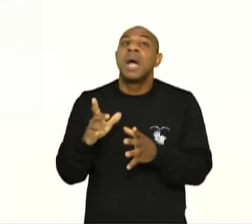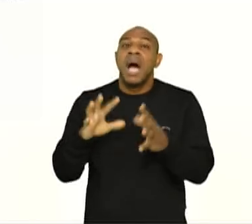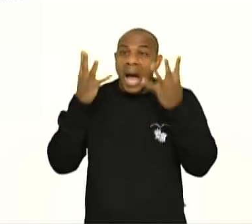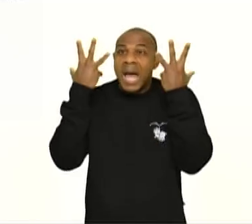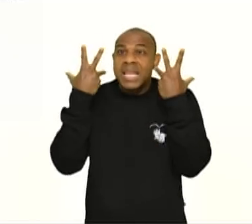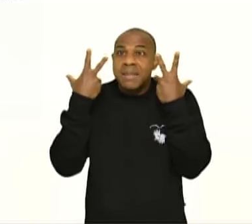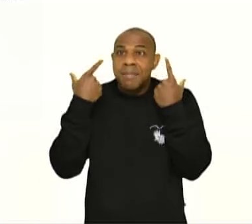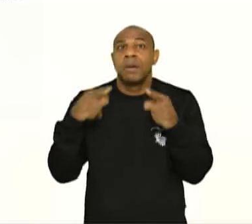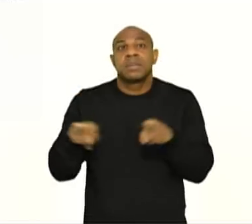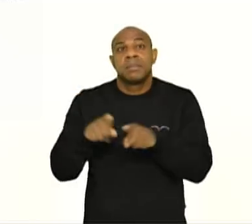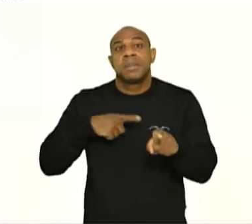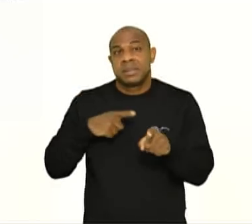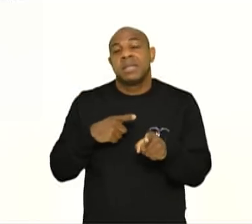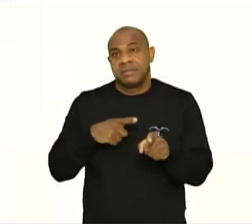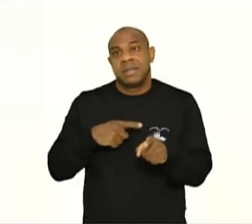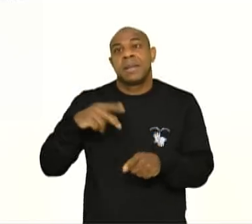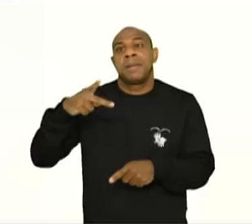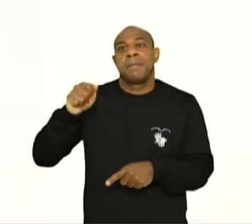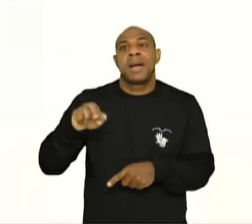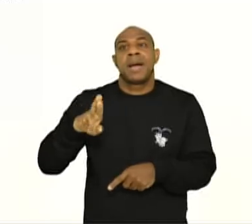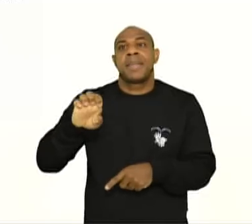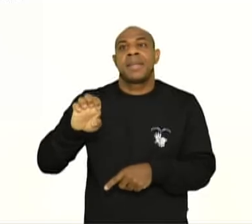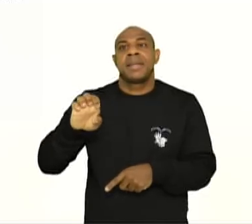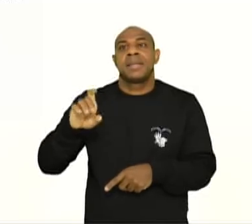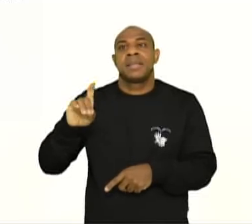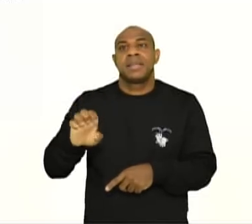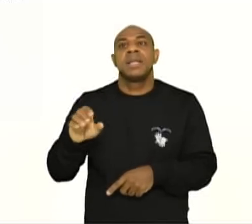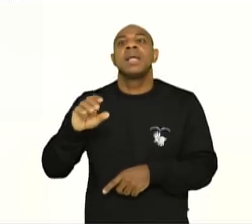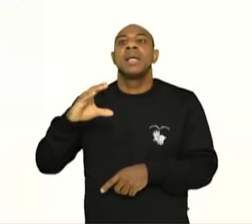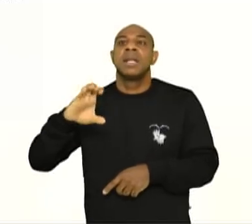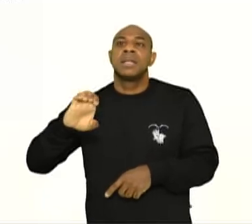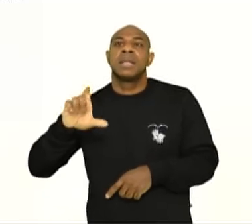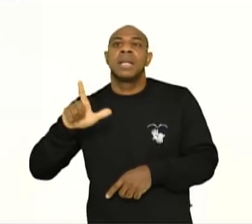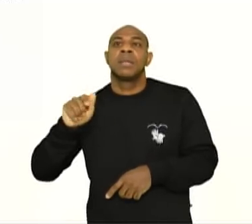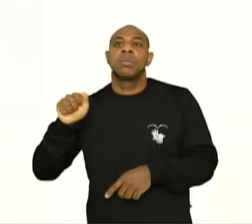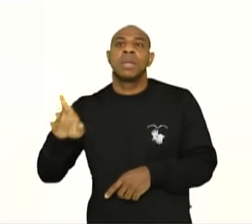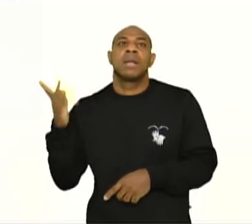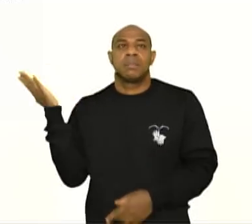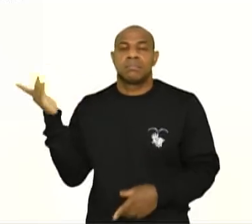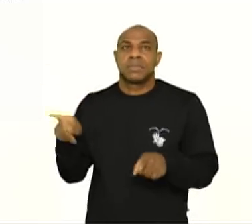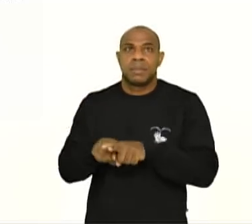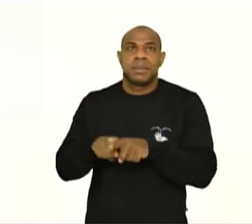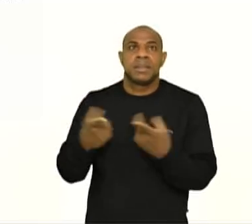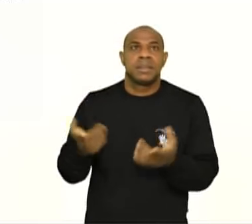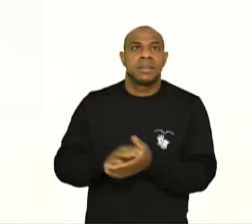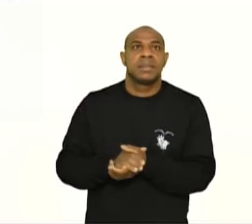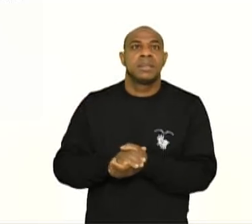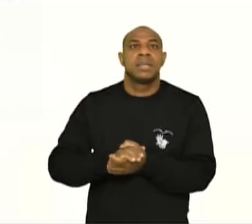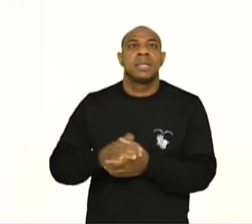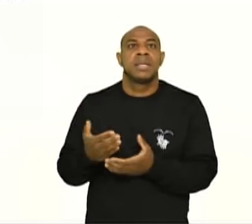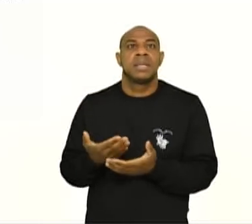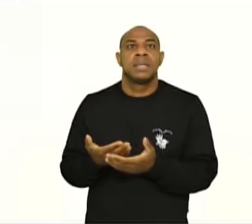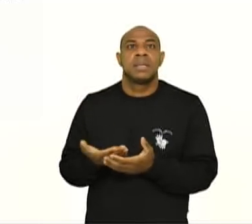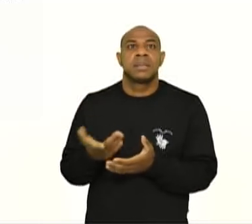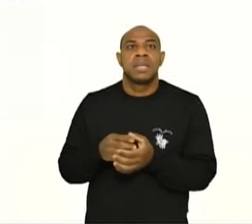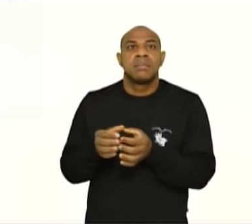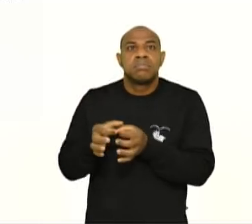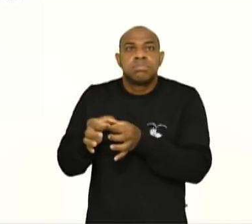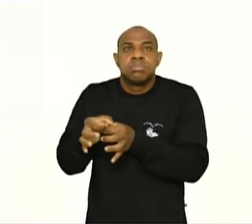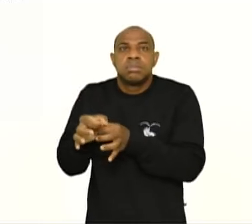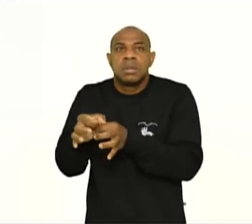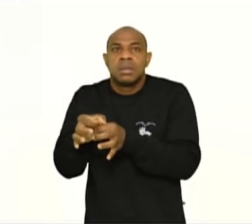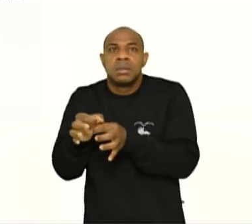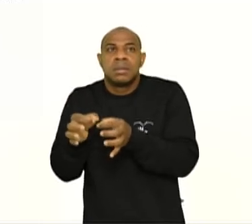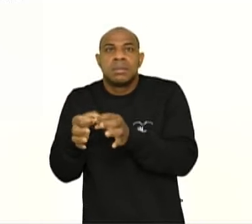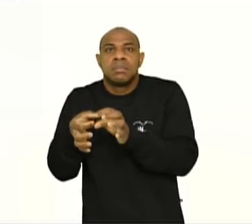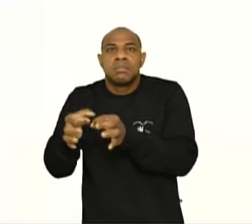a chamada parede celular. Os fungos vão ter parede celular, né? Muitas vezes também. Aqui as organelas, né? Que a